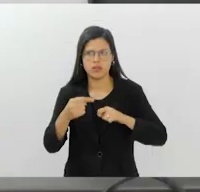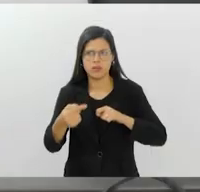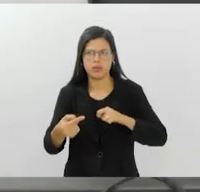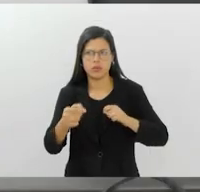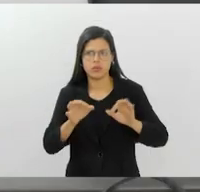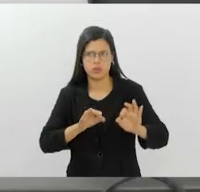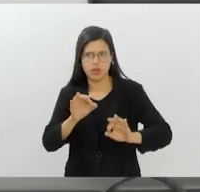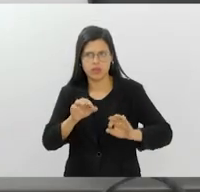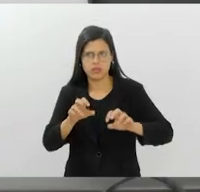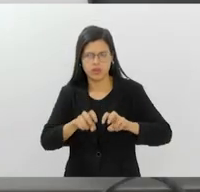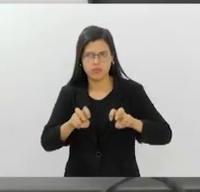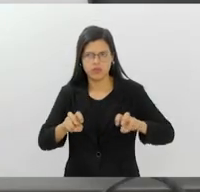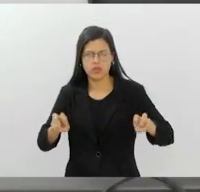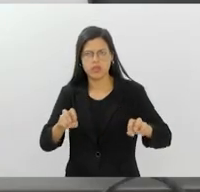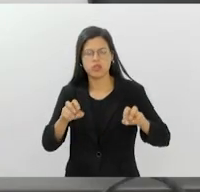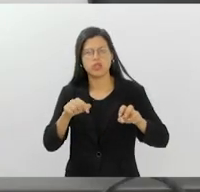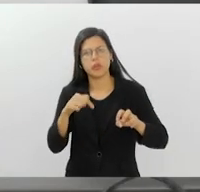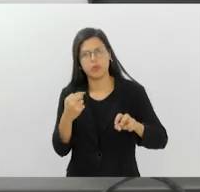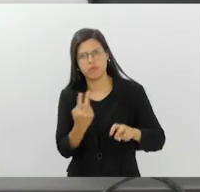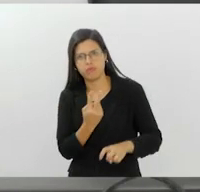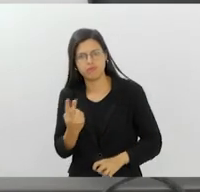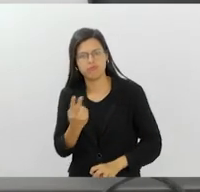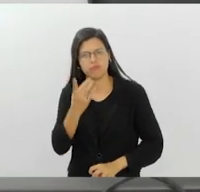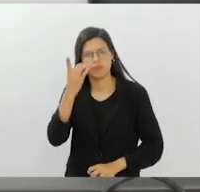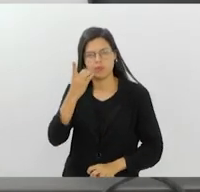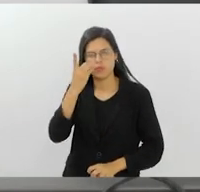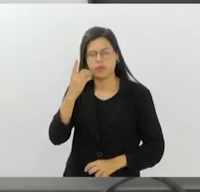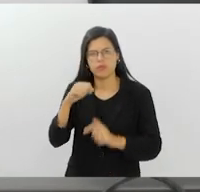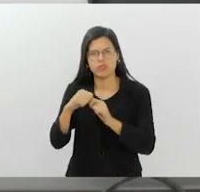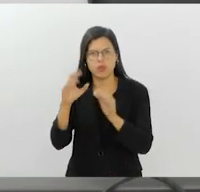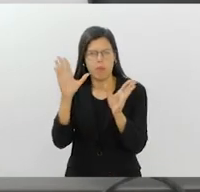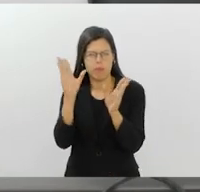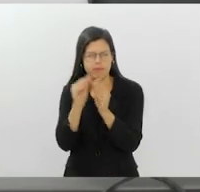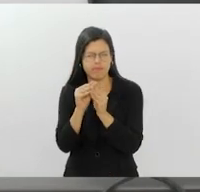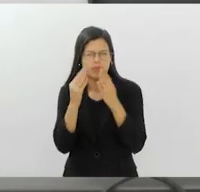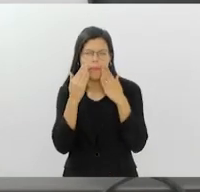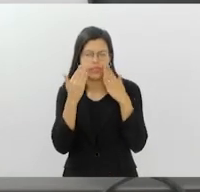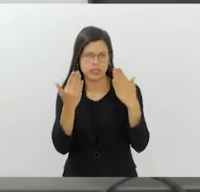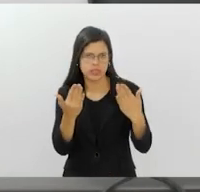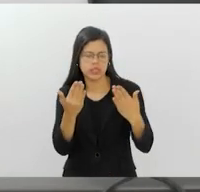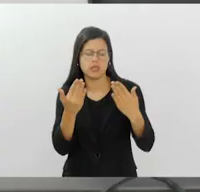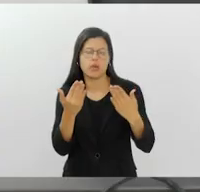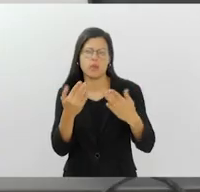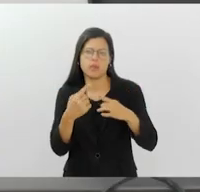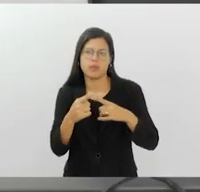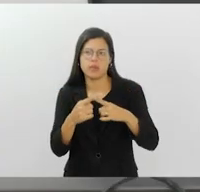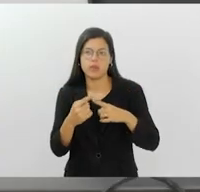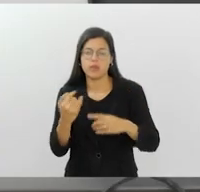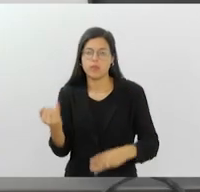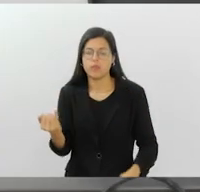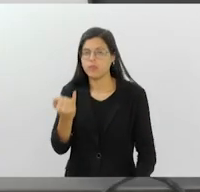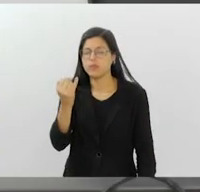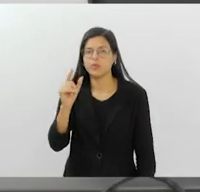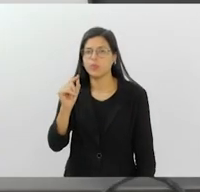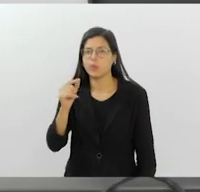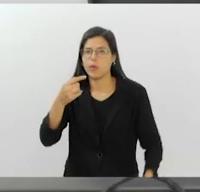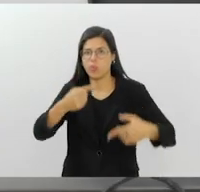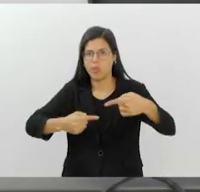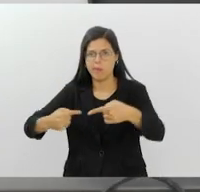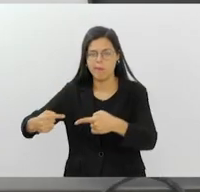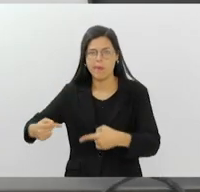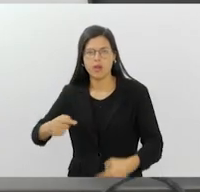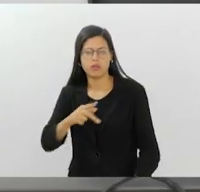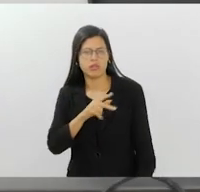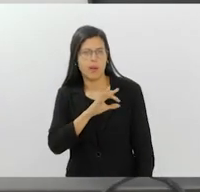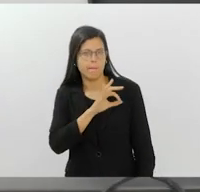Dani vamos fazer uma curta saudação porque o que interessa realmente é o debate eh a a PM trouxe